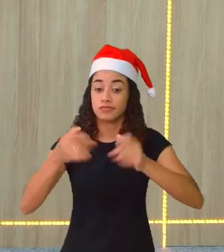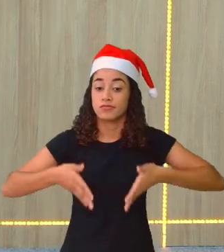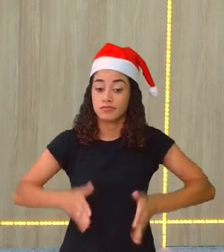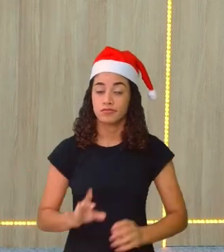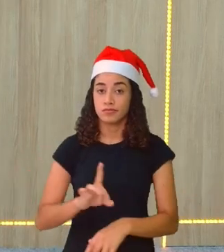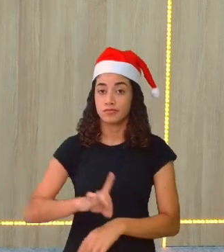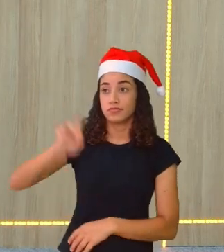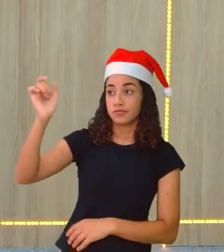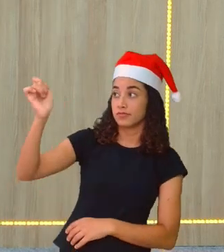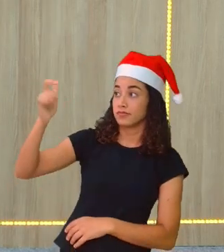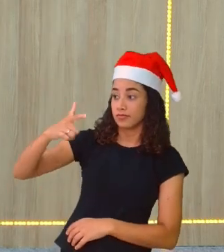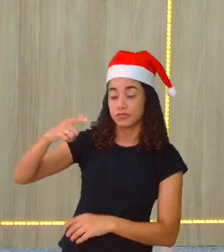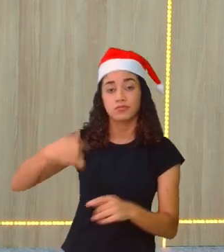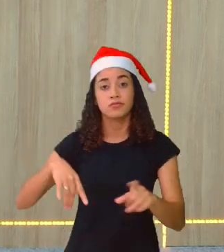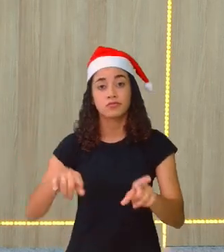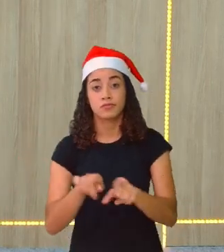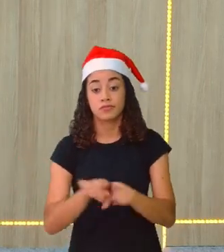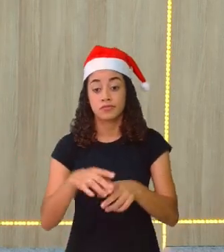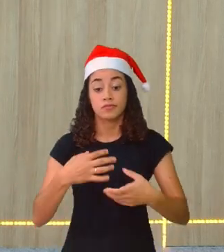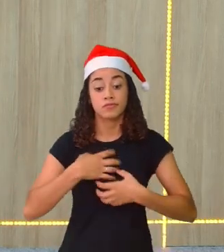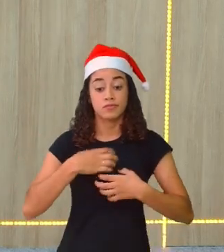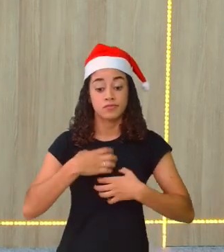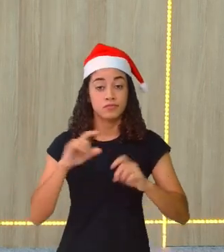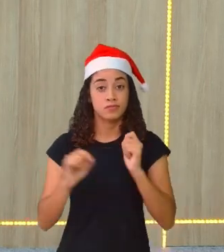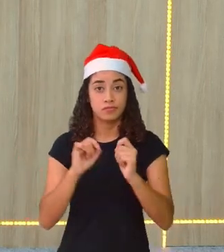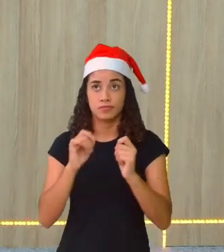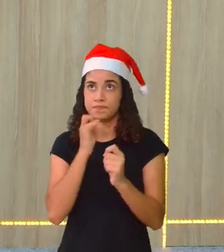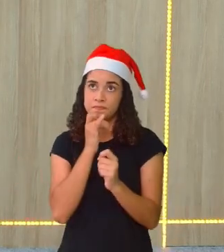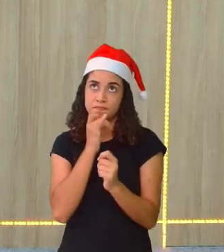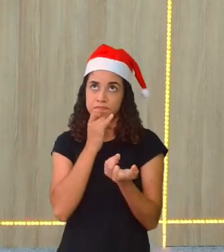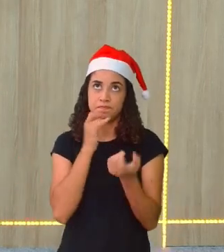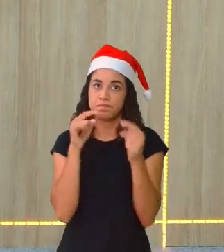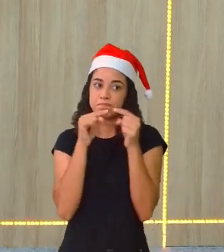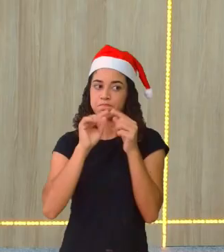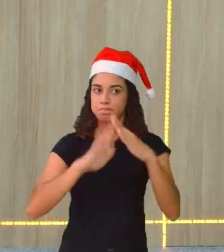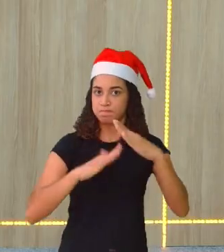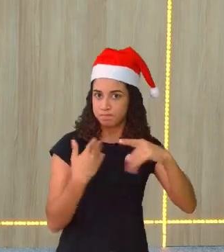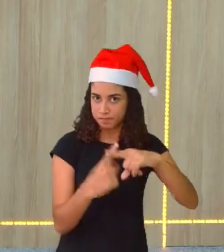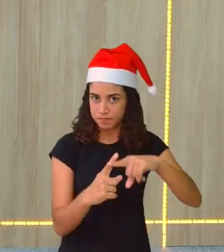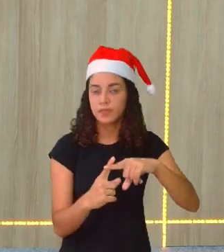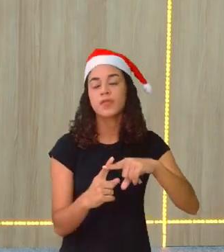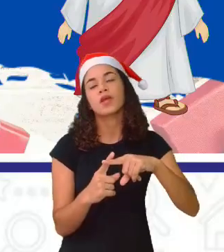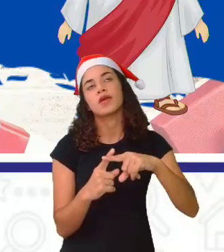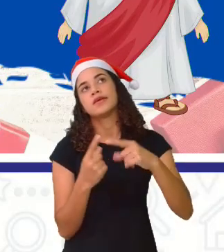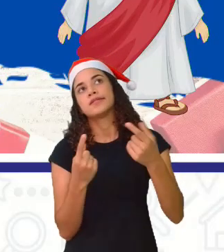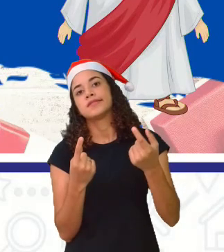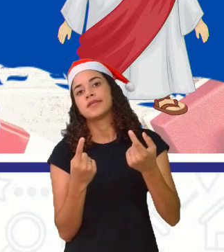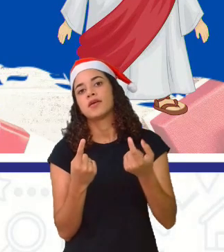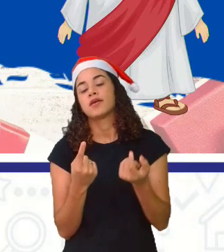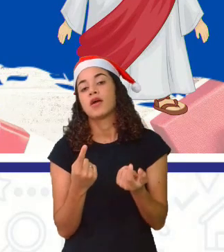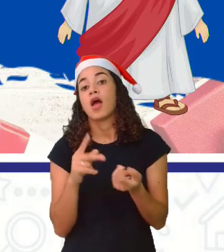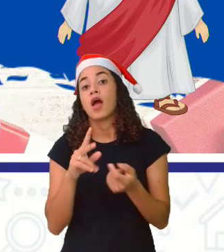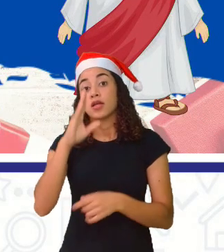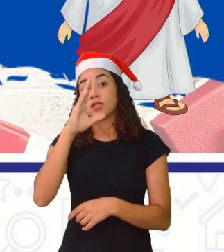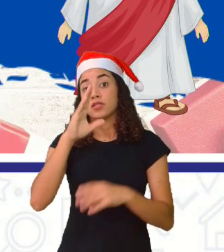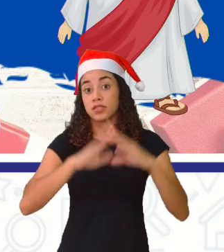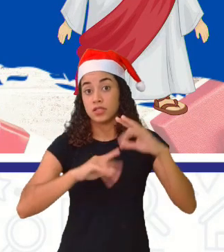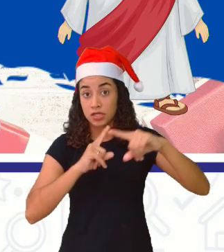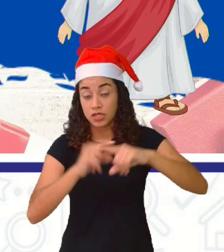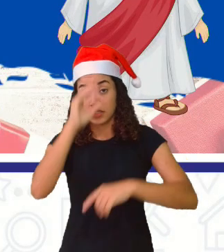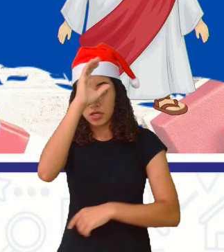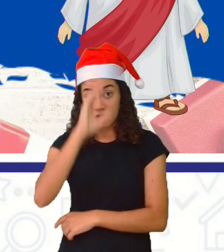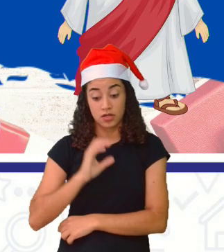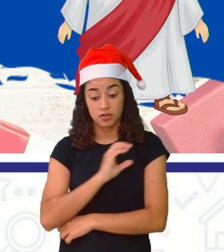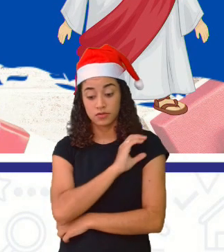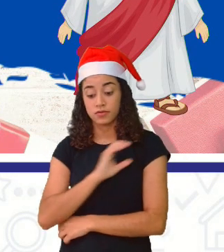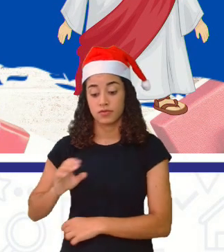Sol e, como forma de cristianizar esses povos pagãos, a Igreja Católica passou